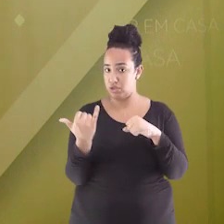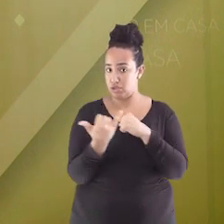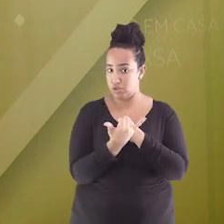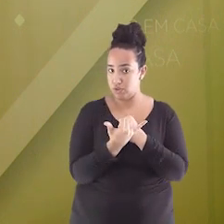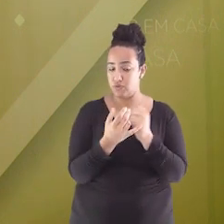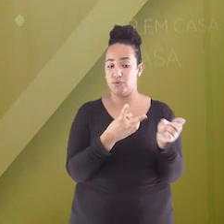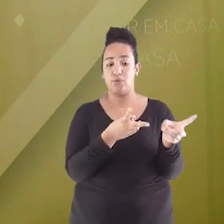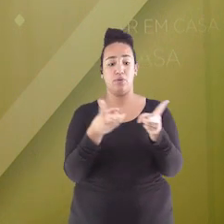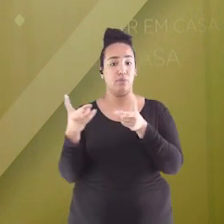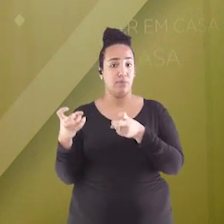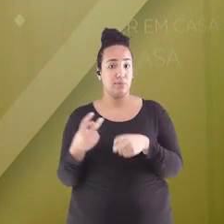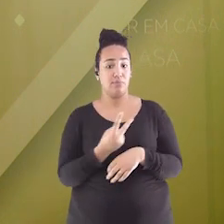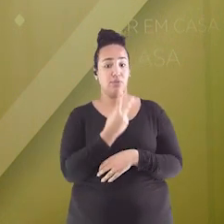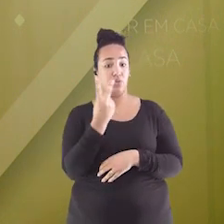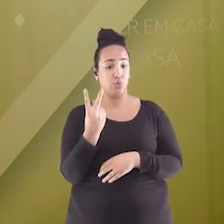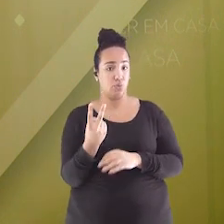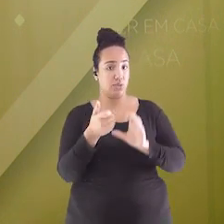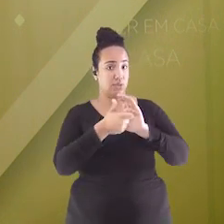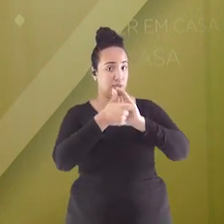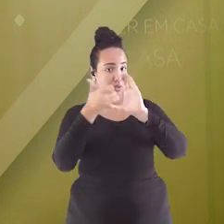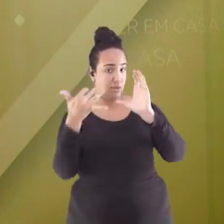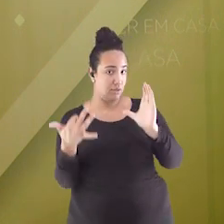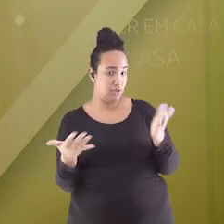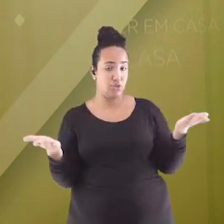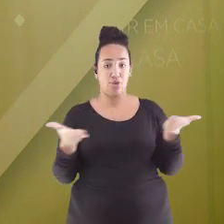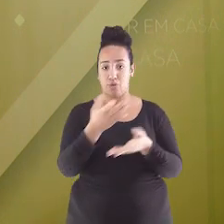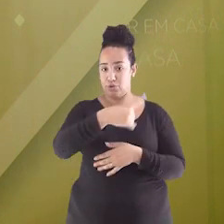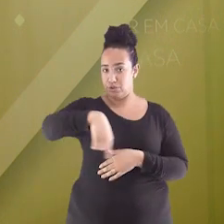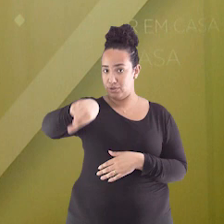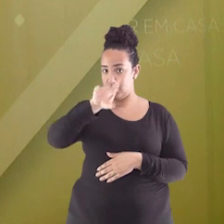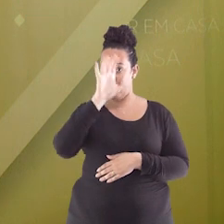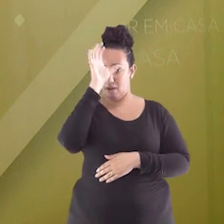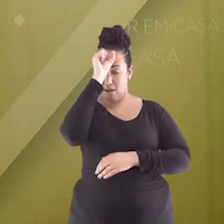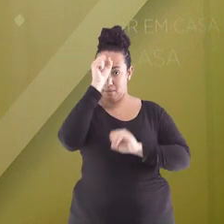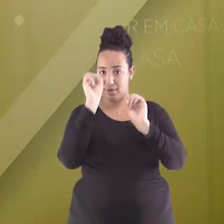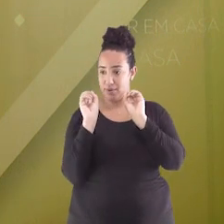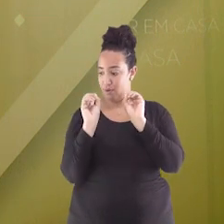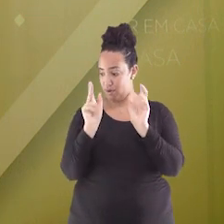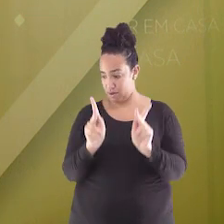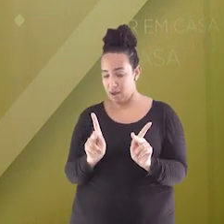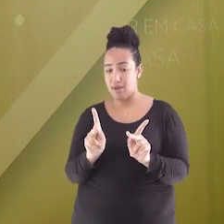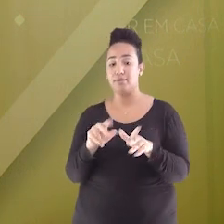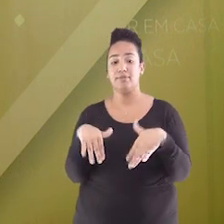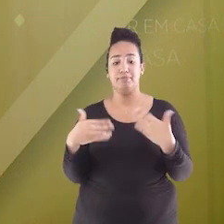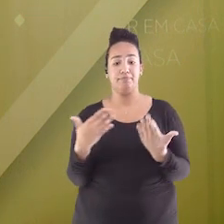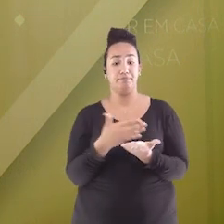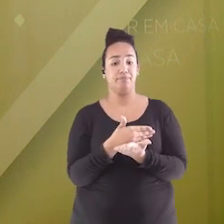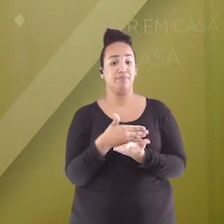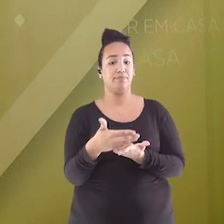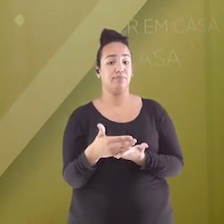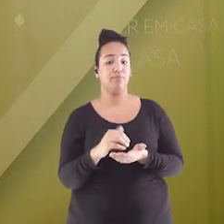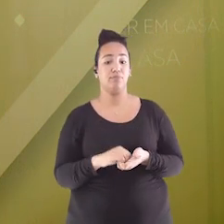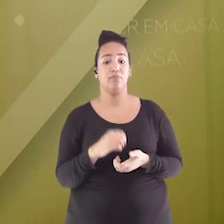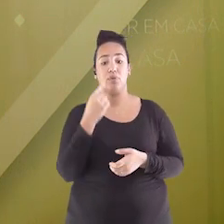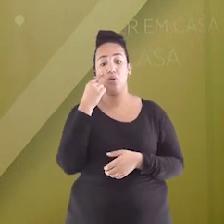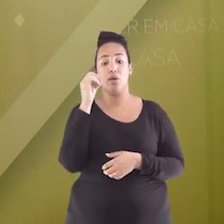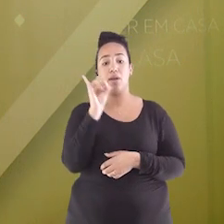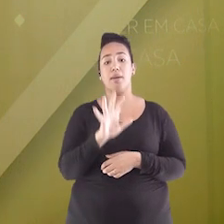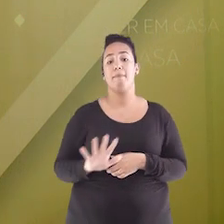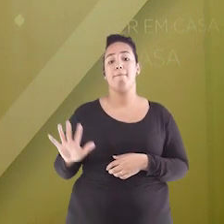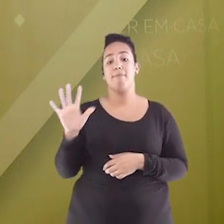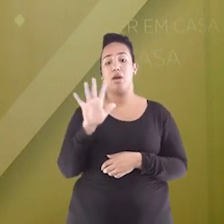Identificar duas características, que foi o que nós aprendemos hoje. Tá bom assim? Combinado? Então vamos lá. Observe a